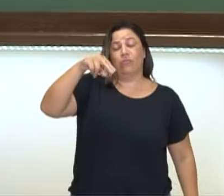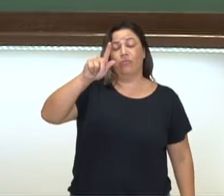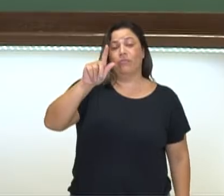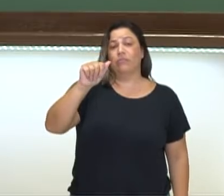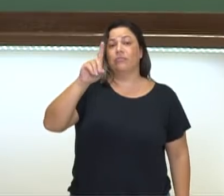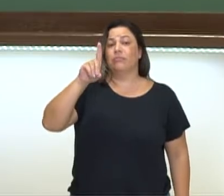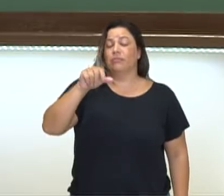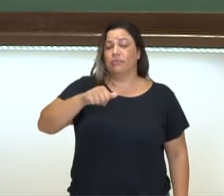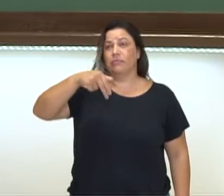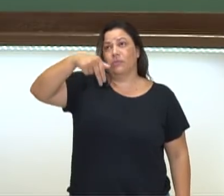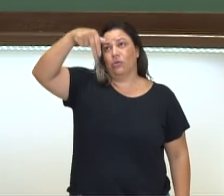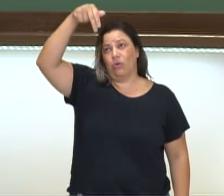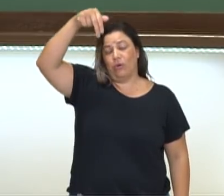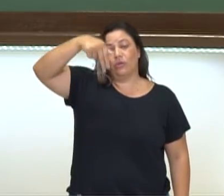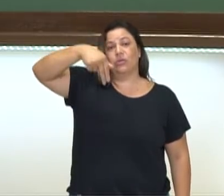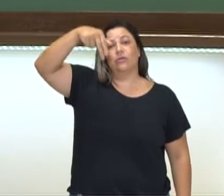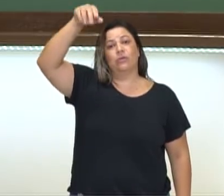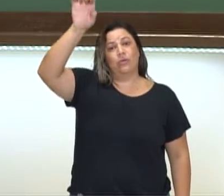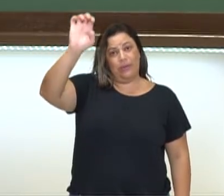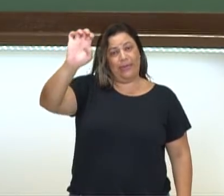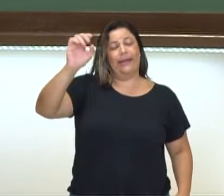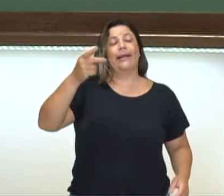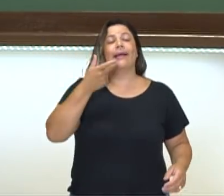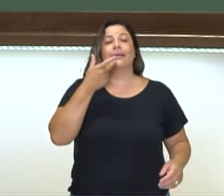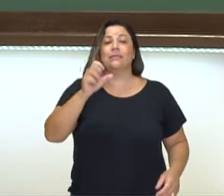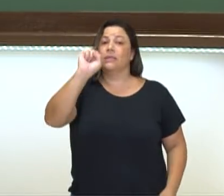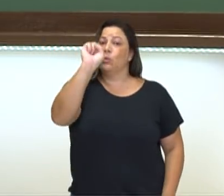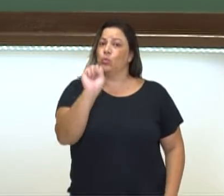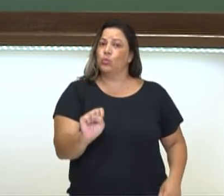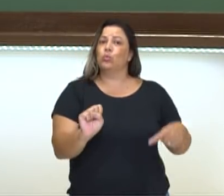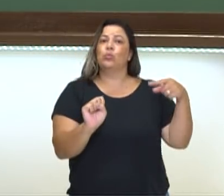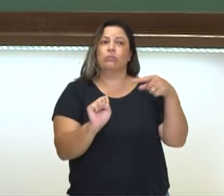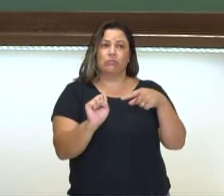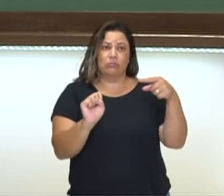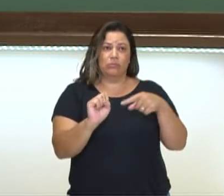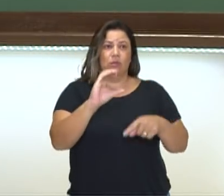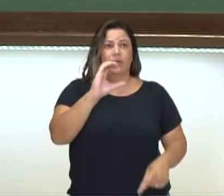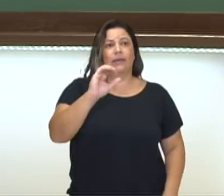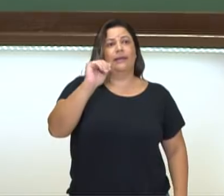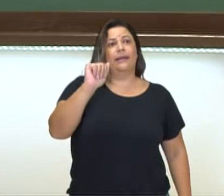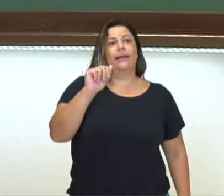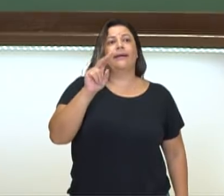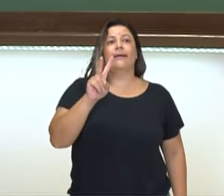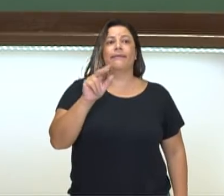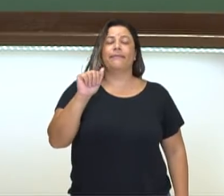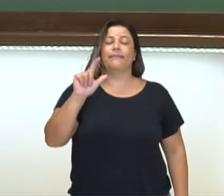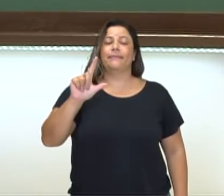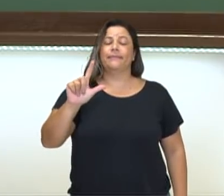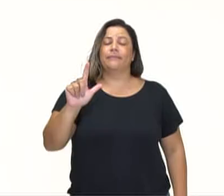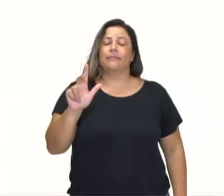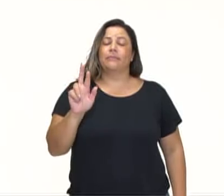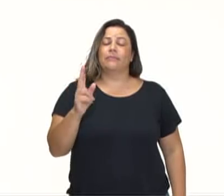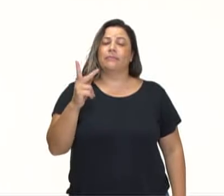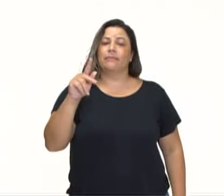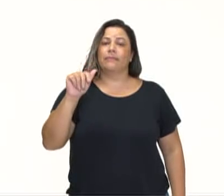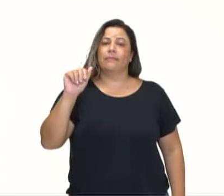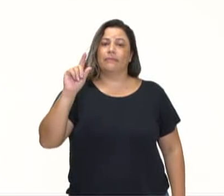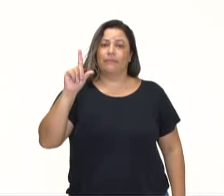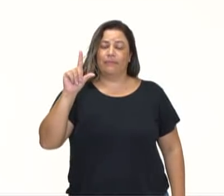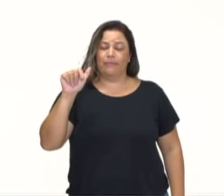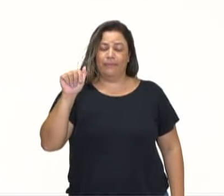no sul do Brasil temos uma festa parecida, mas são chamadas de cavalhadas. As cavalhadas